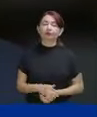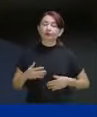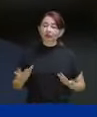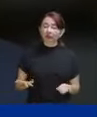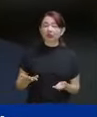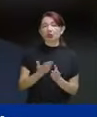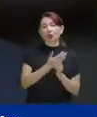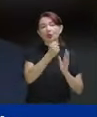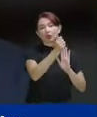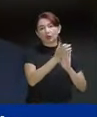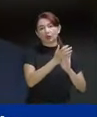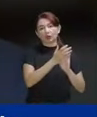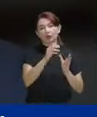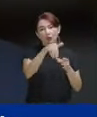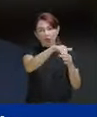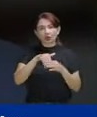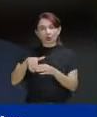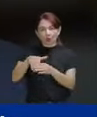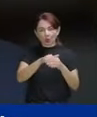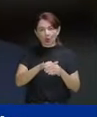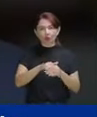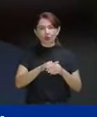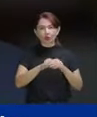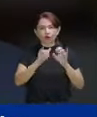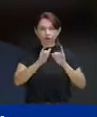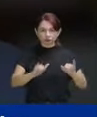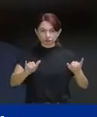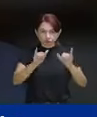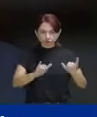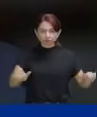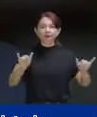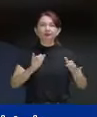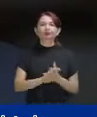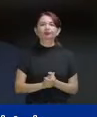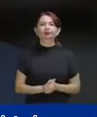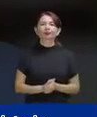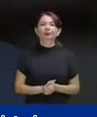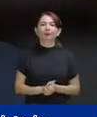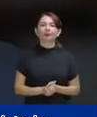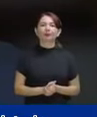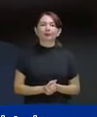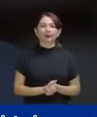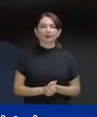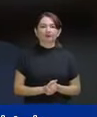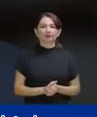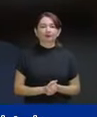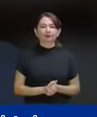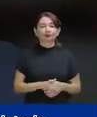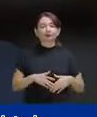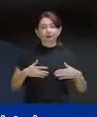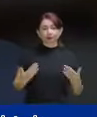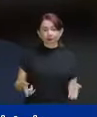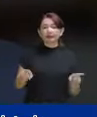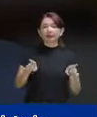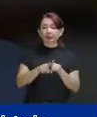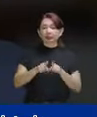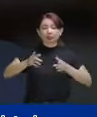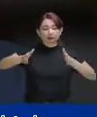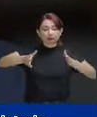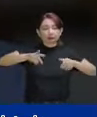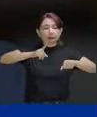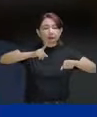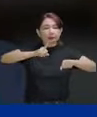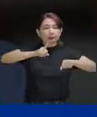Bom, o acordo ele foi publicado no dia 18 de junho e os declaratórios foram postos dentro do prazo